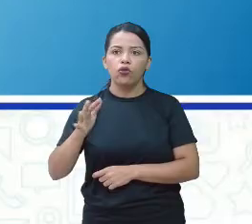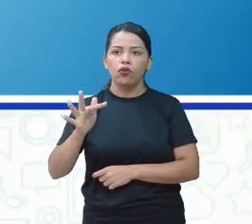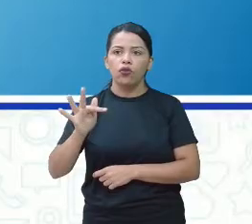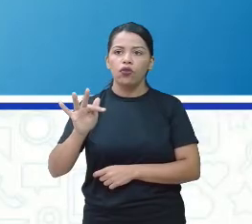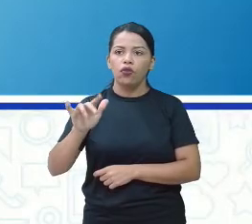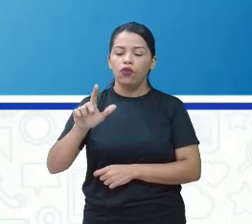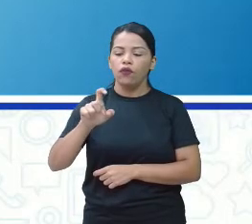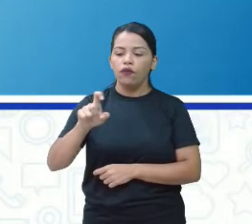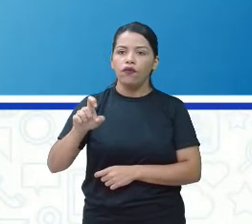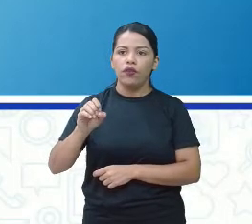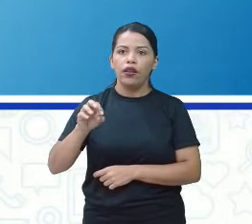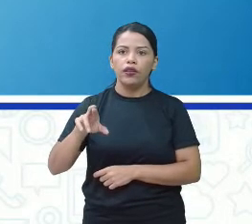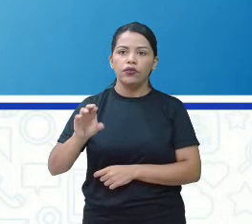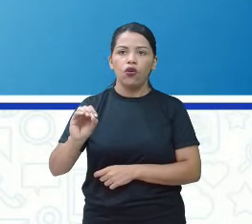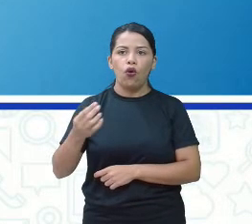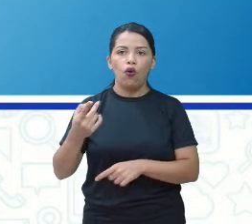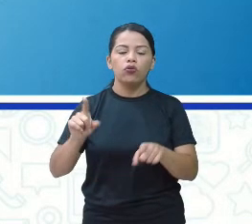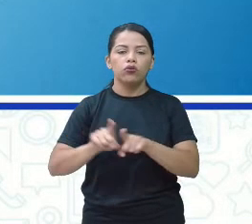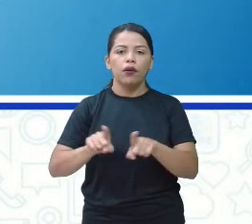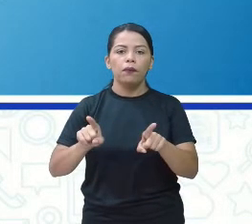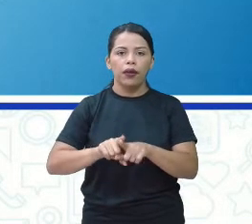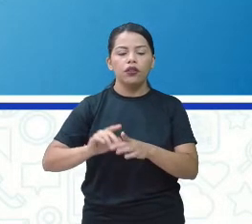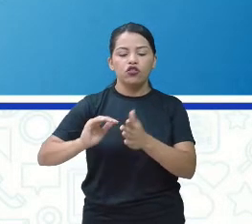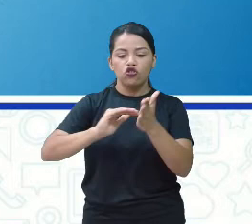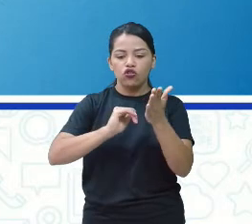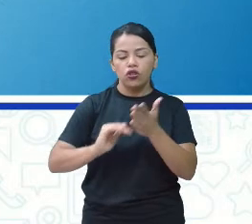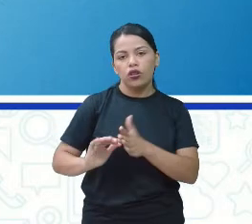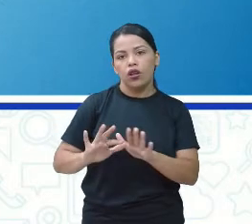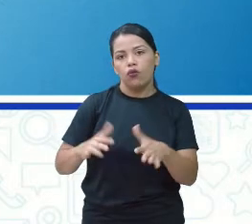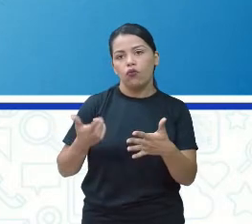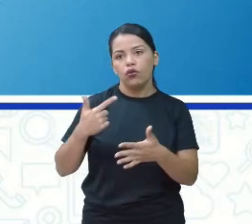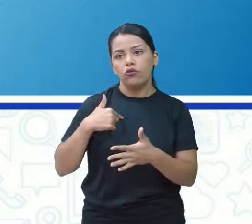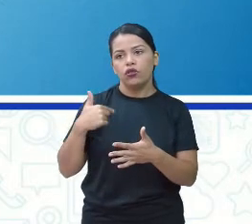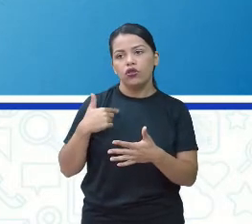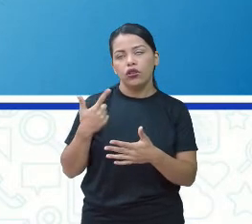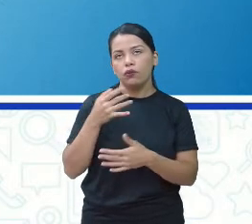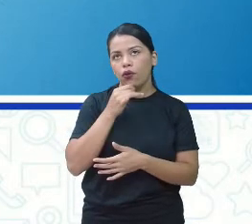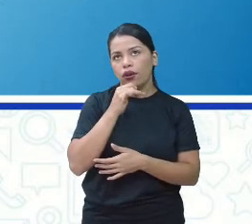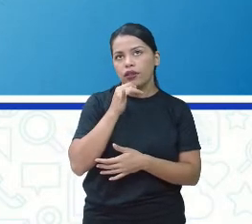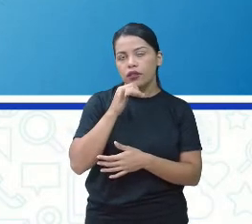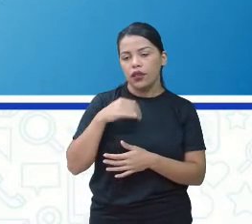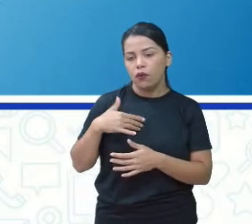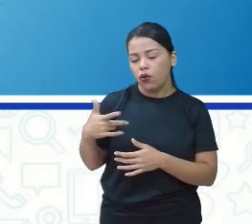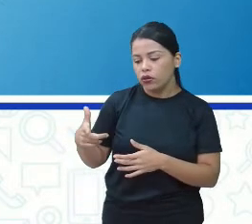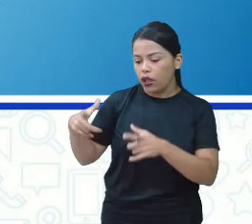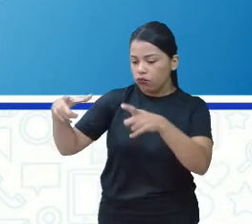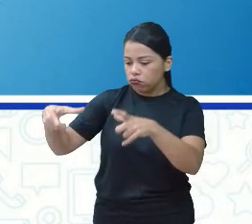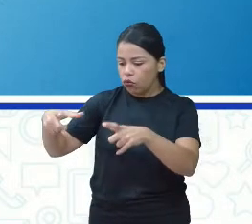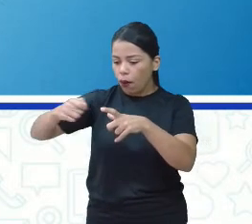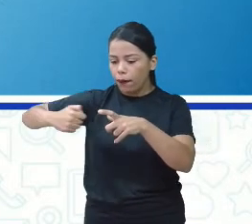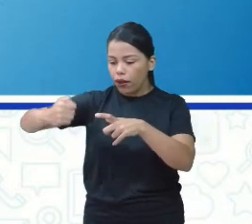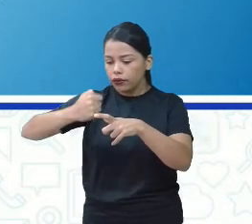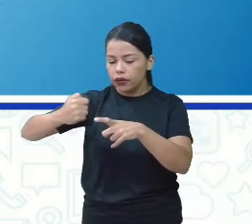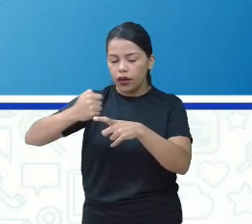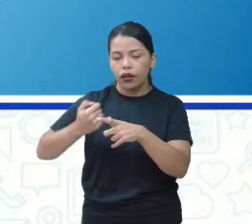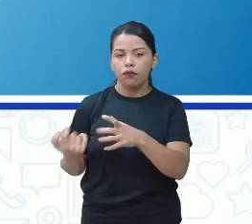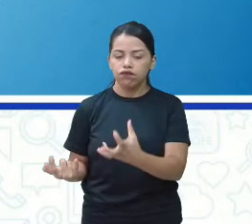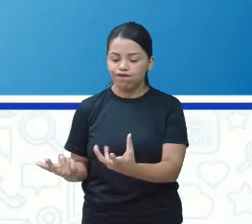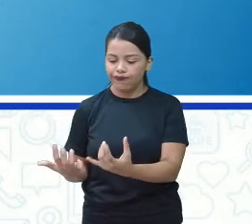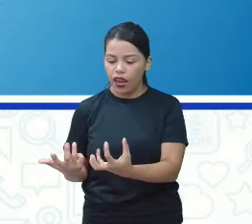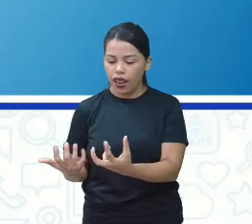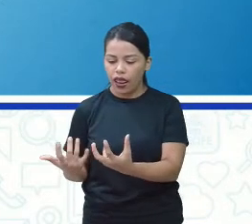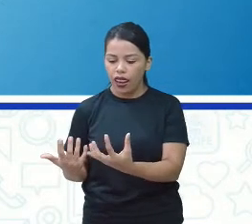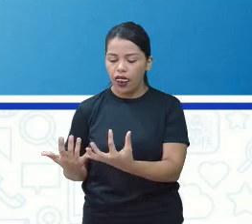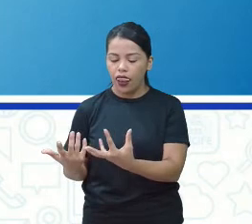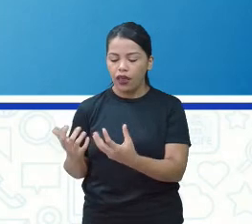bem interessante que nós temos, né? Olha, é quando encostamos a mão no fogo. Não precisamos ver ou mesmo sentir a dor para a